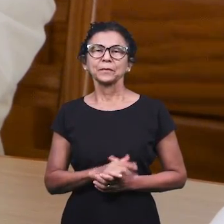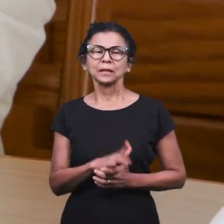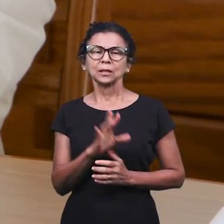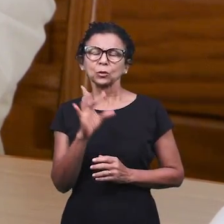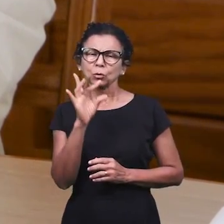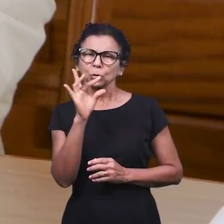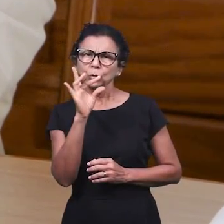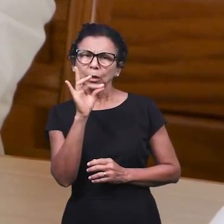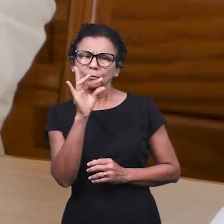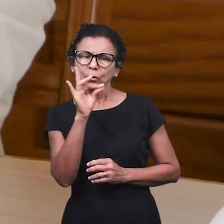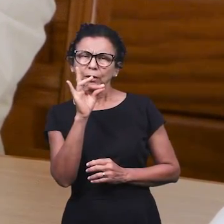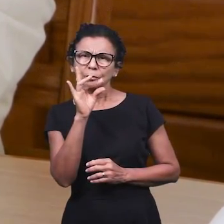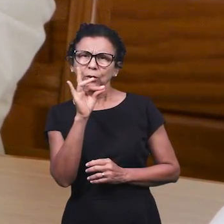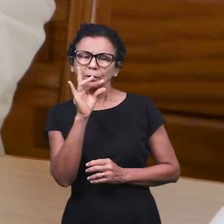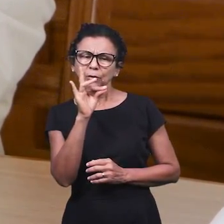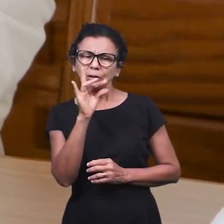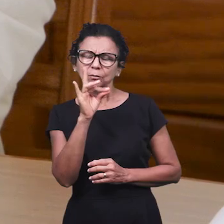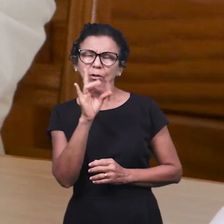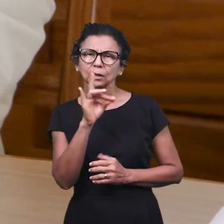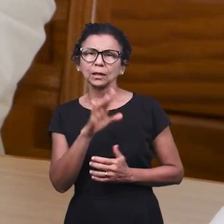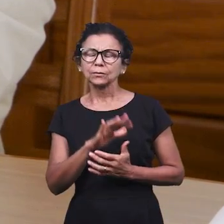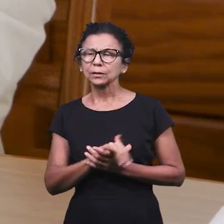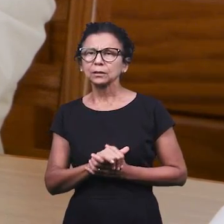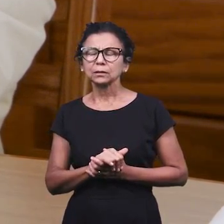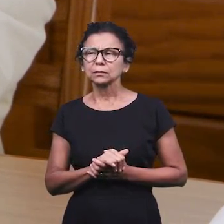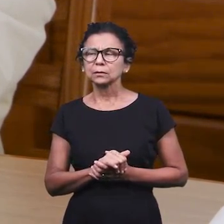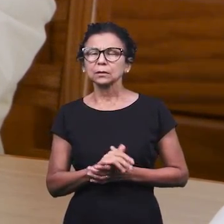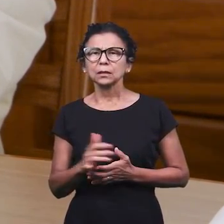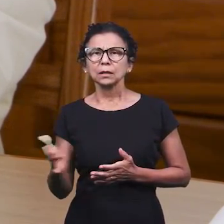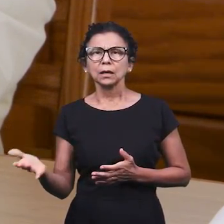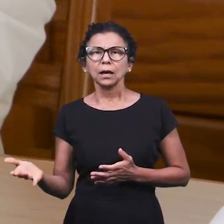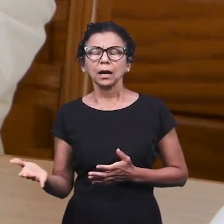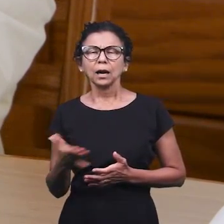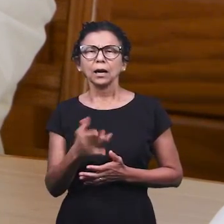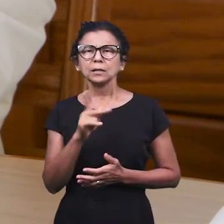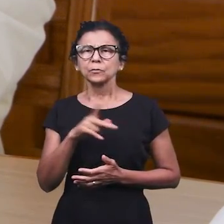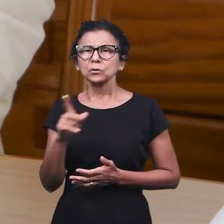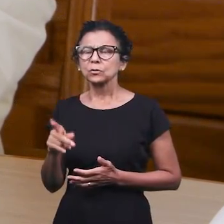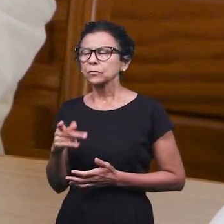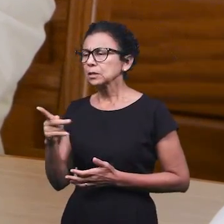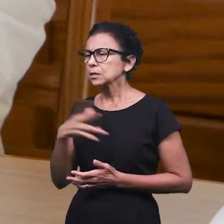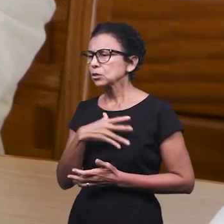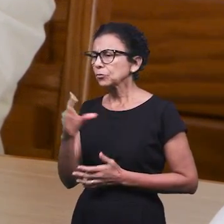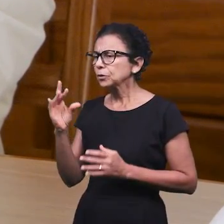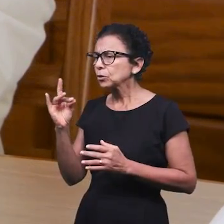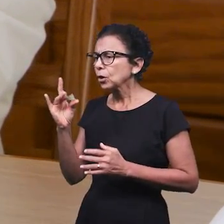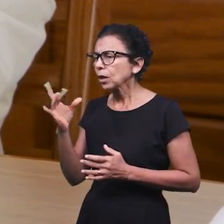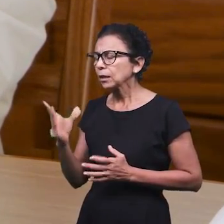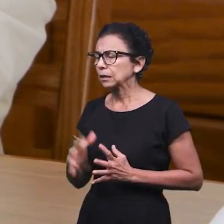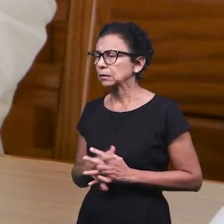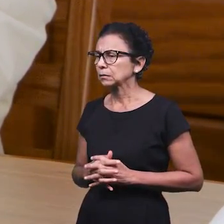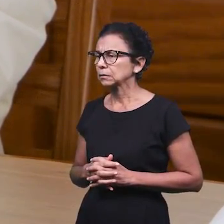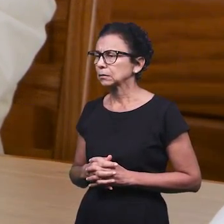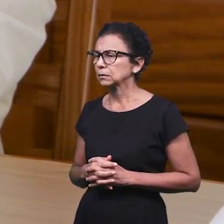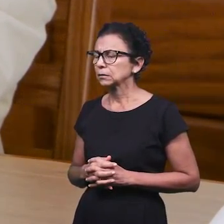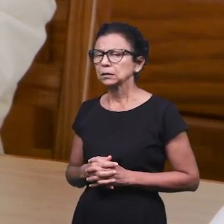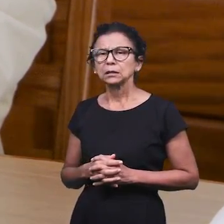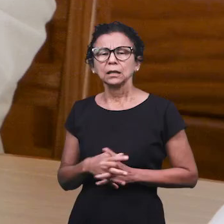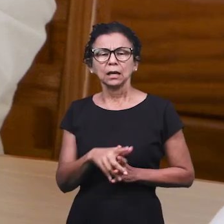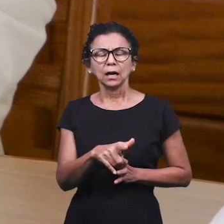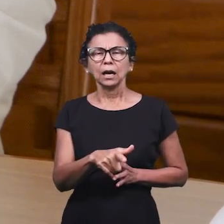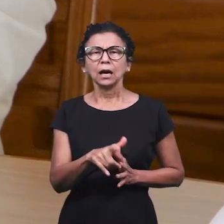filho, e o filho, eu me lembro agora eu vou encerrar mesmo, eu me lembro do caso aqui, minha esposa era